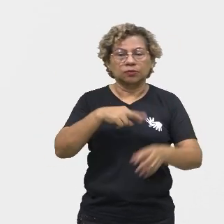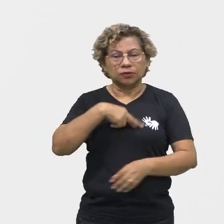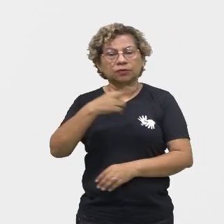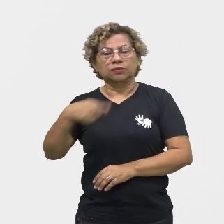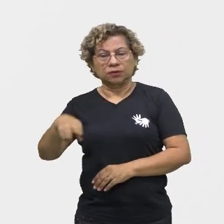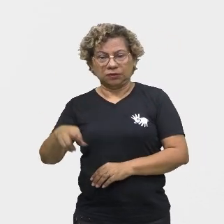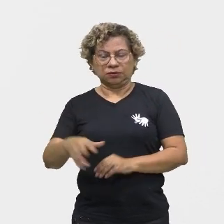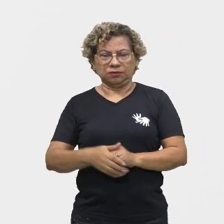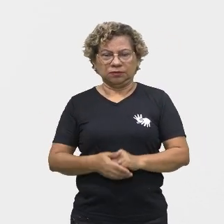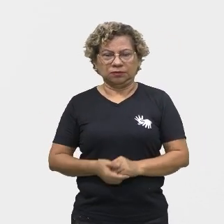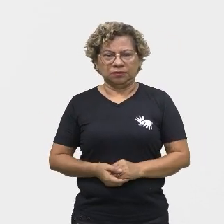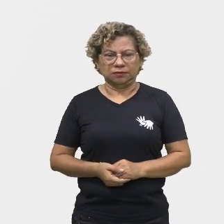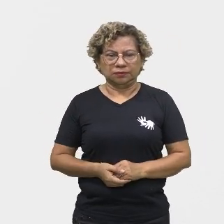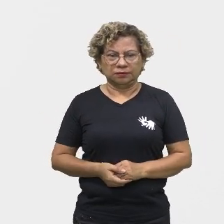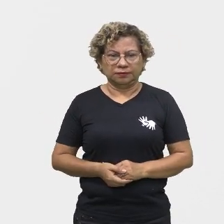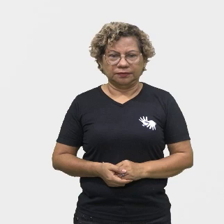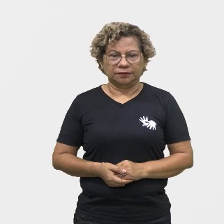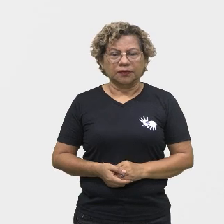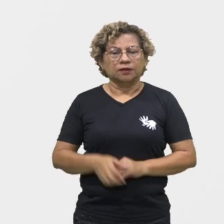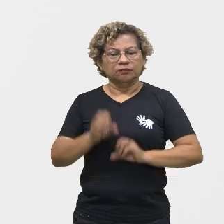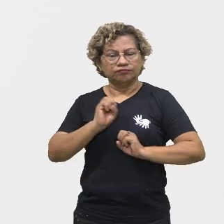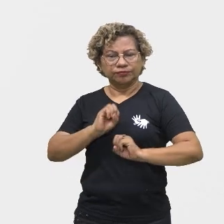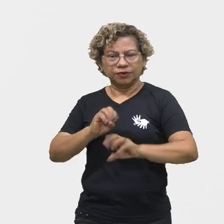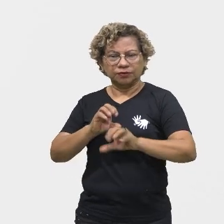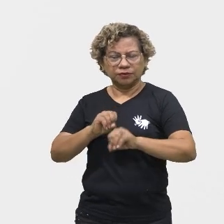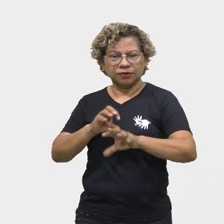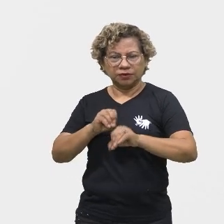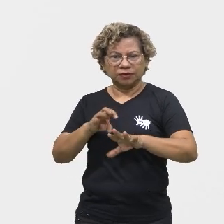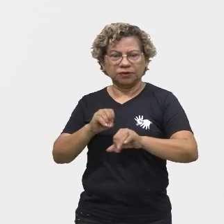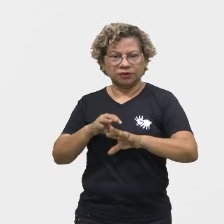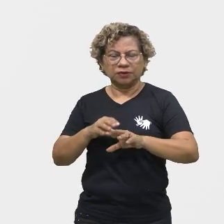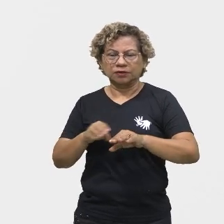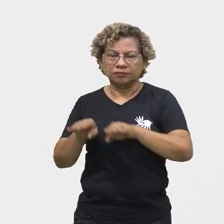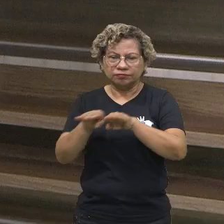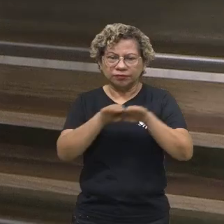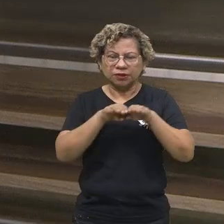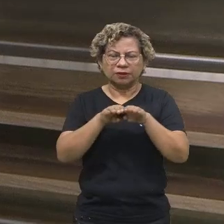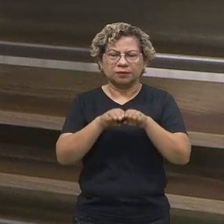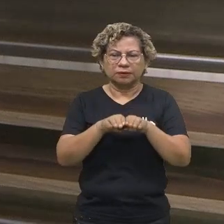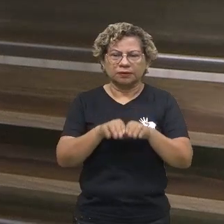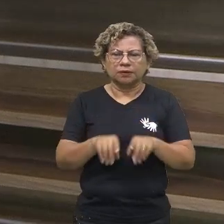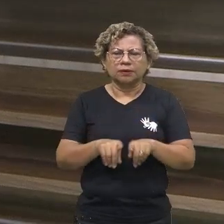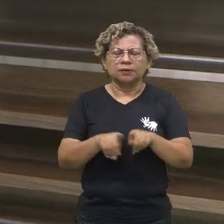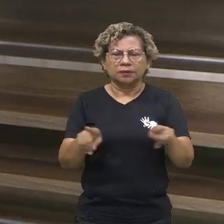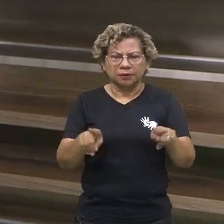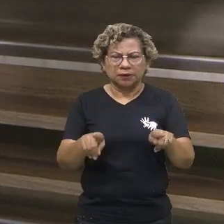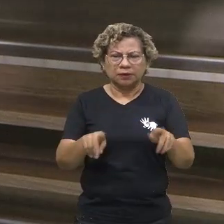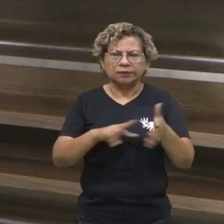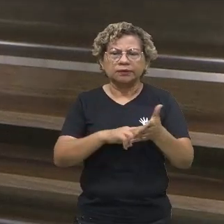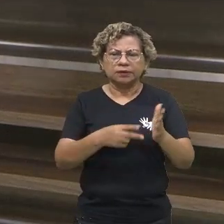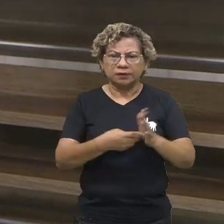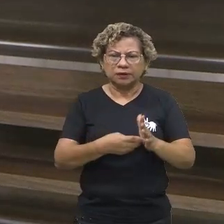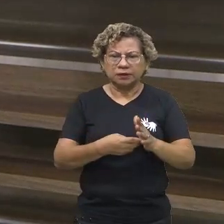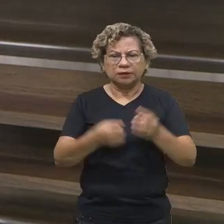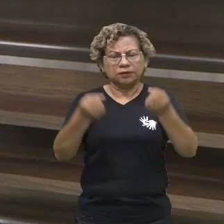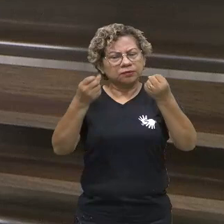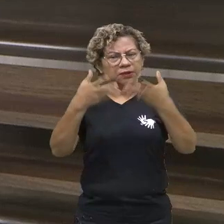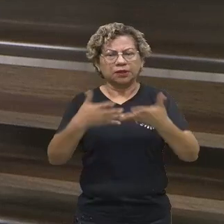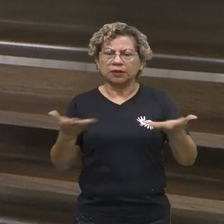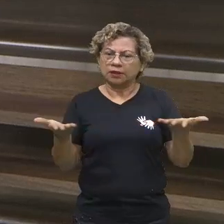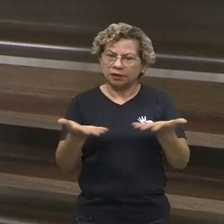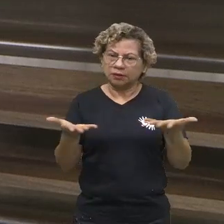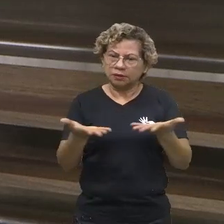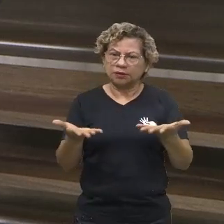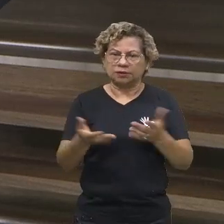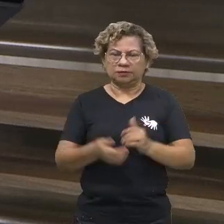na realidade atual, à luz dos ensinamentos contidos no mesmo. Como assim ressignificado? Acabei de falar